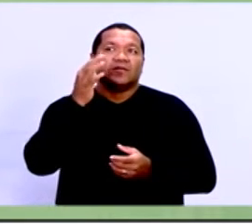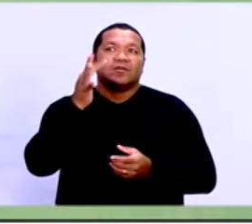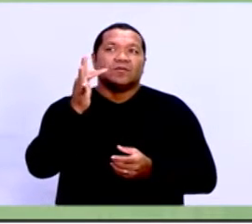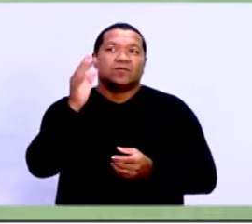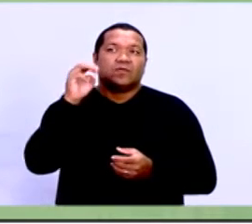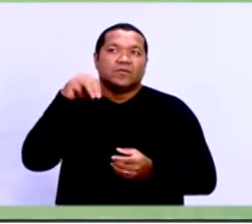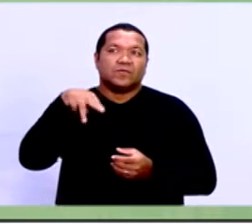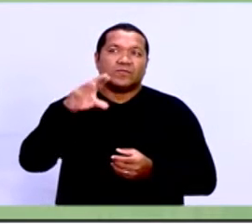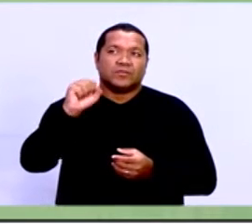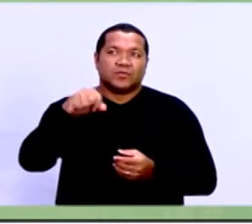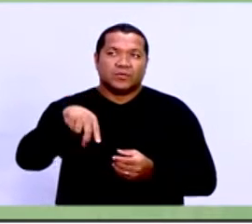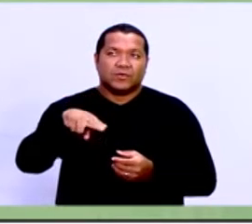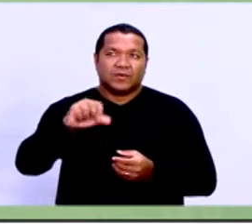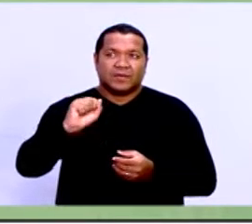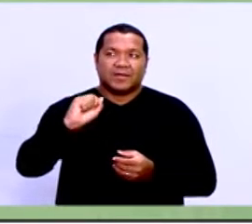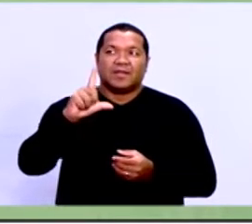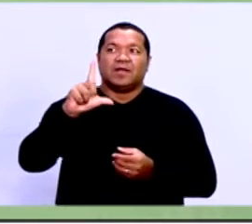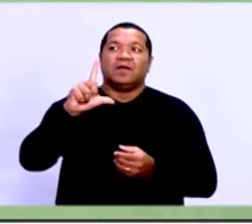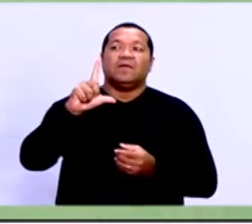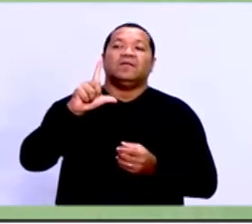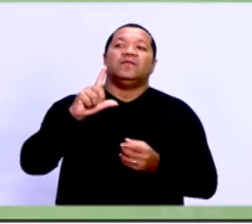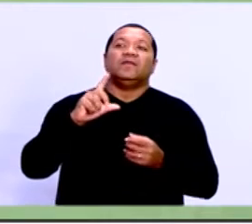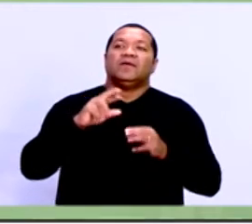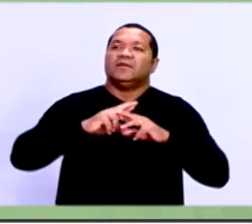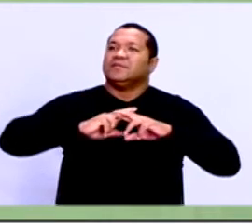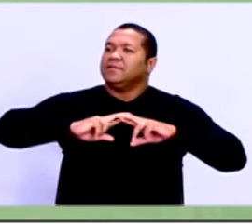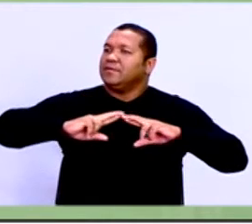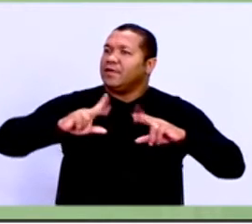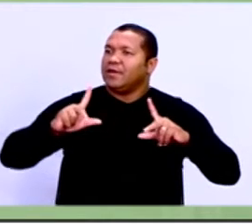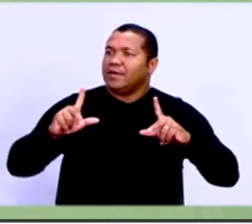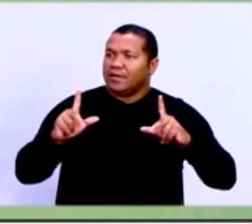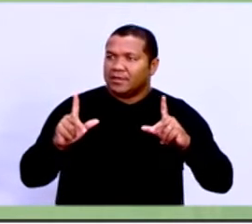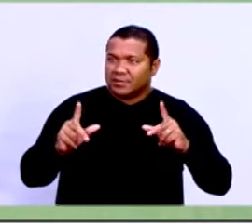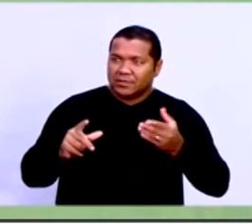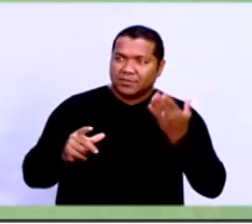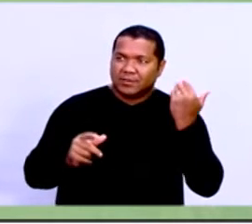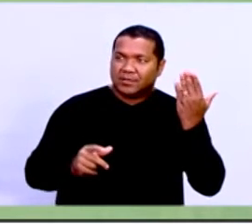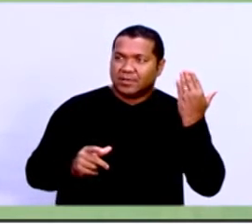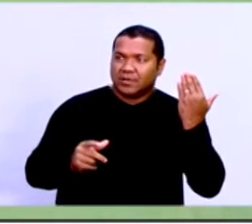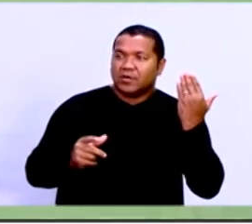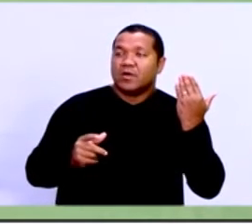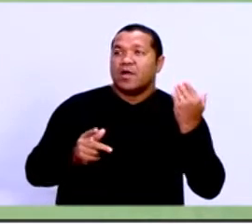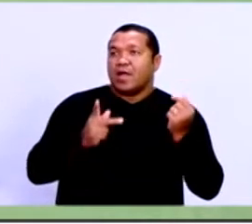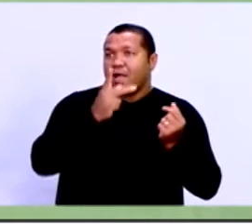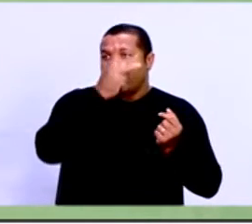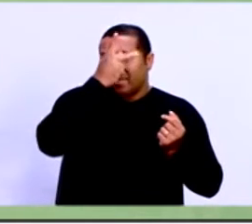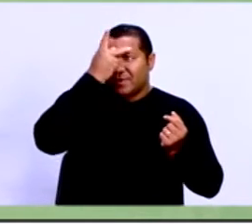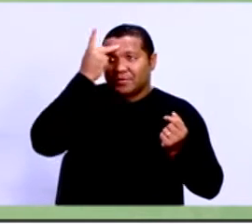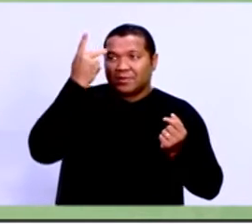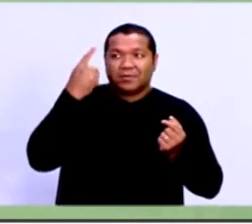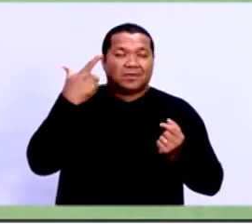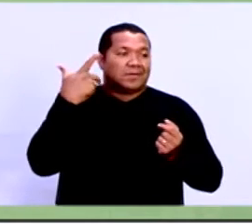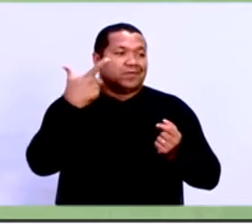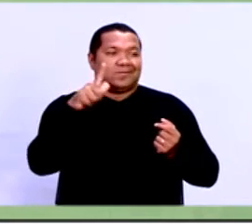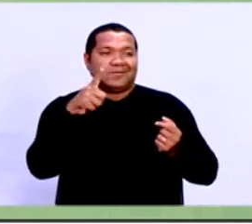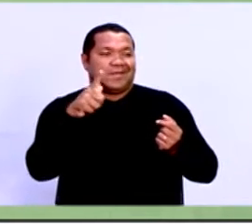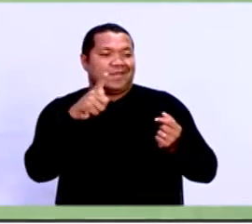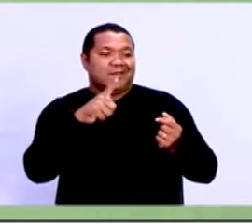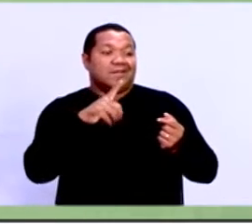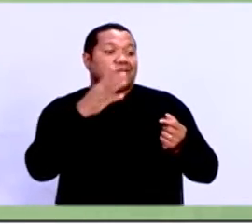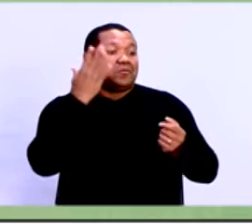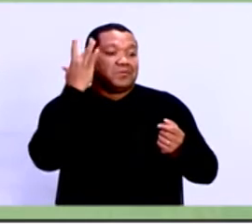preta diferente do teste caixa branca o ano a lista não tem acesso ao código fonte